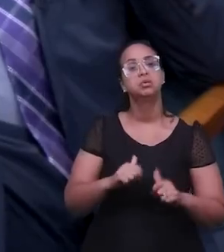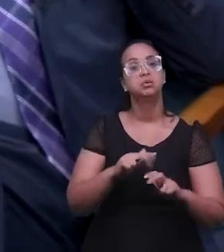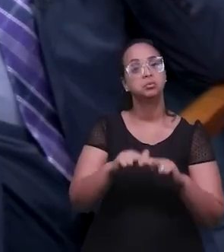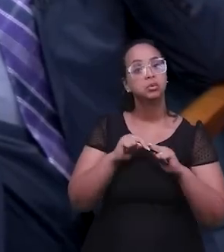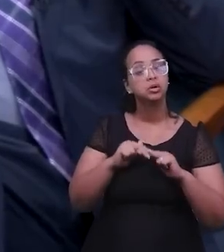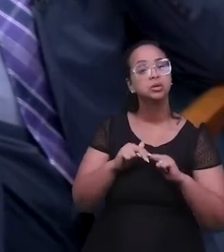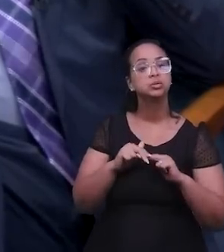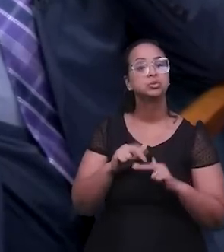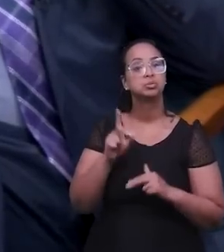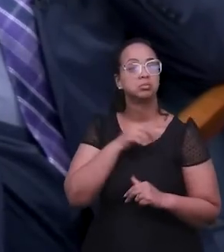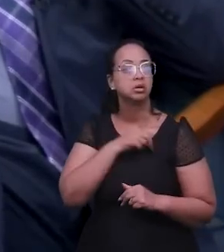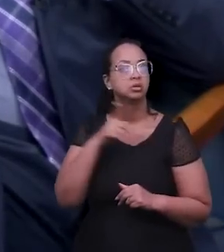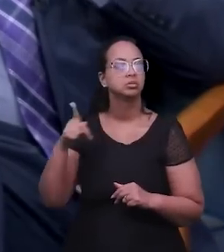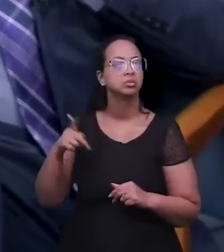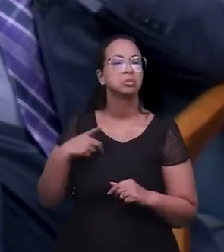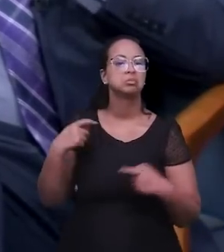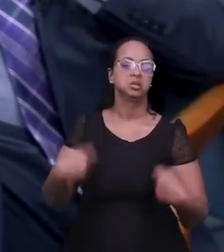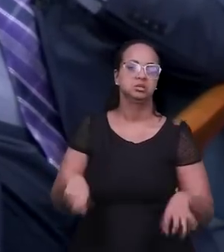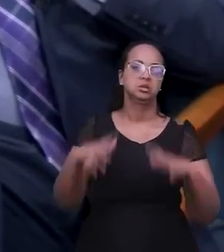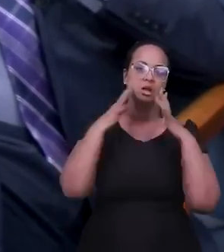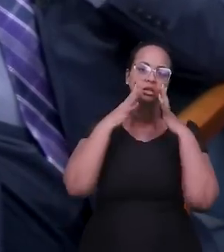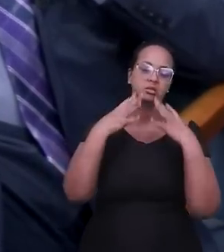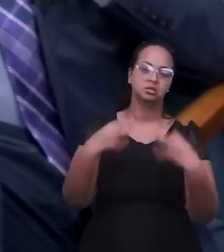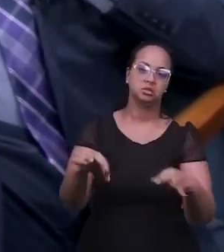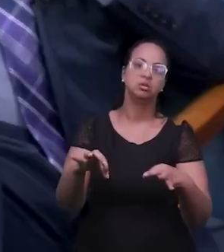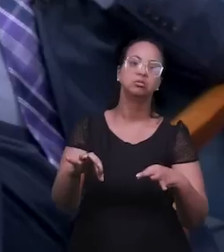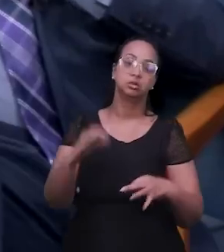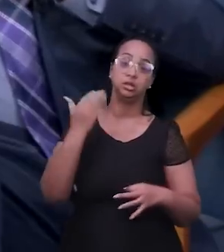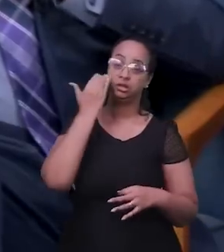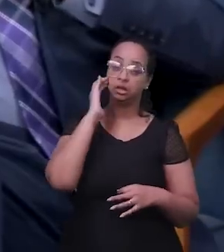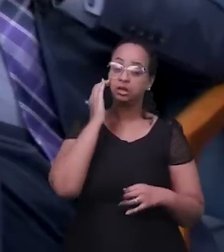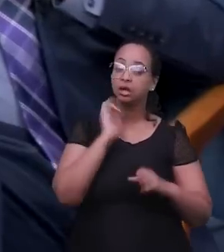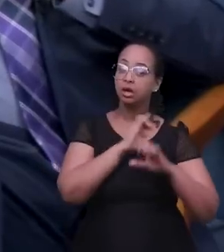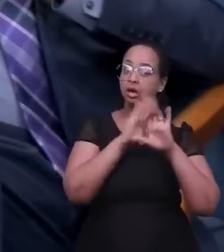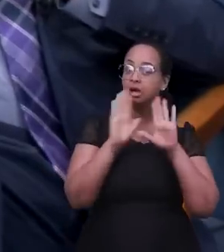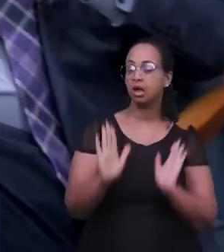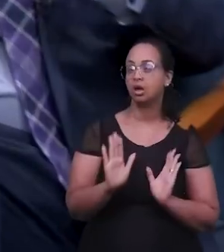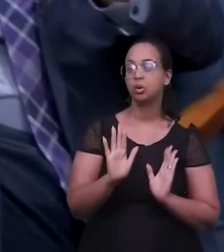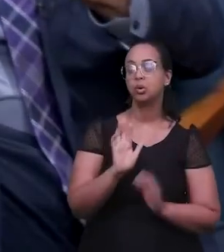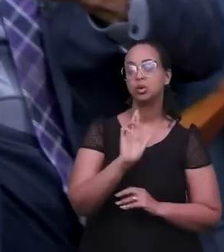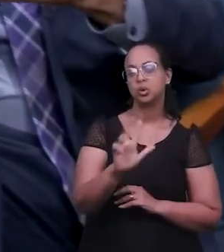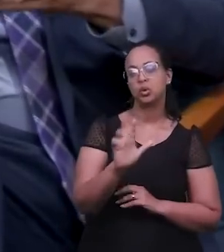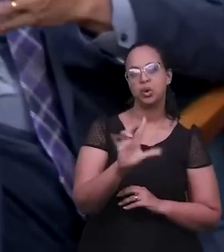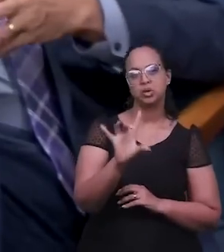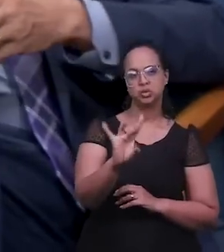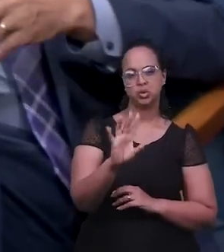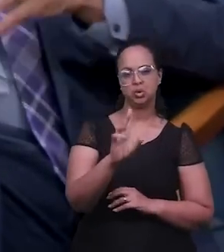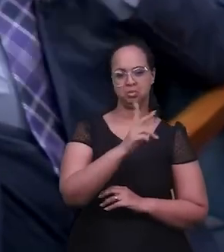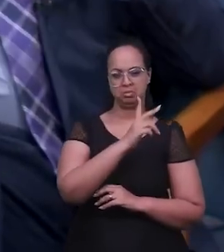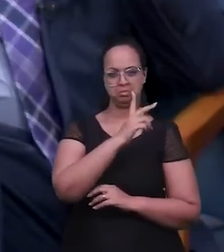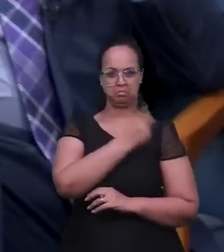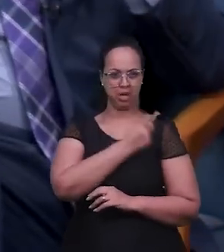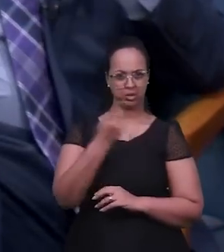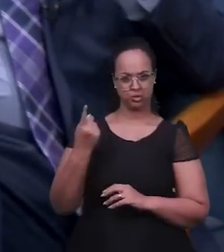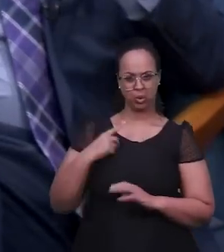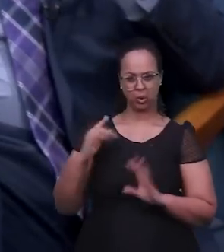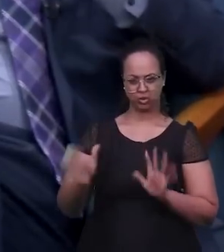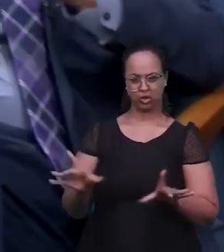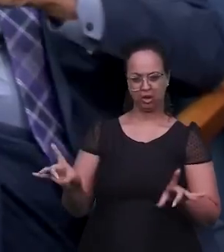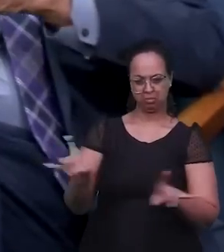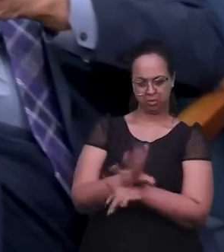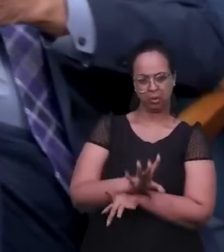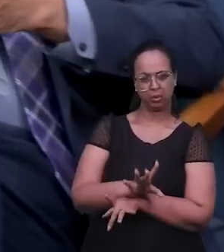o ministério tem que estar nessa hora bastante atento a isso. E entender isso, não só